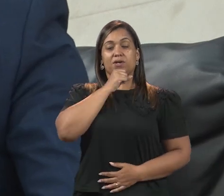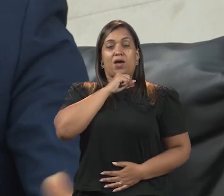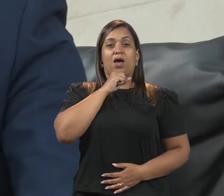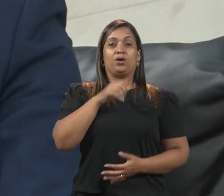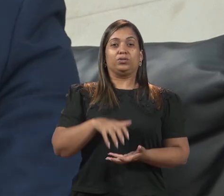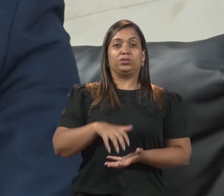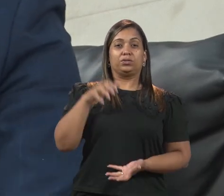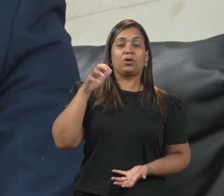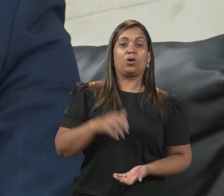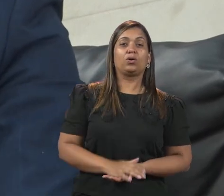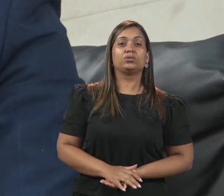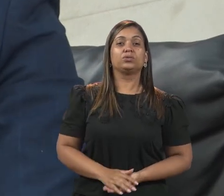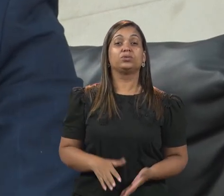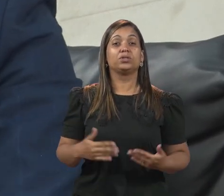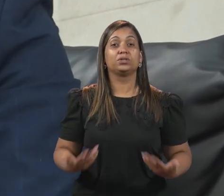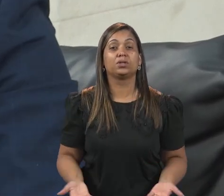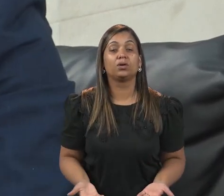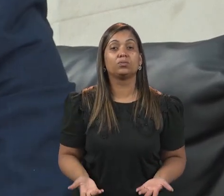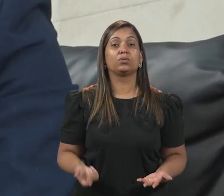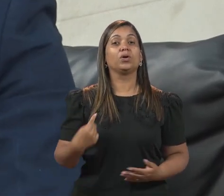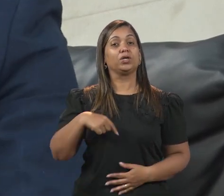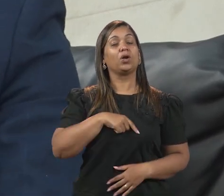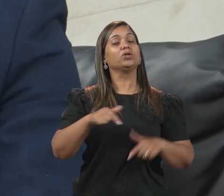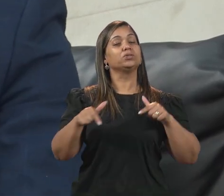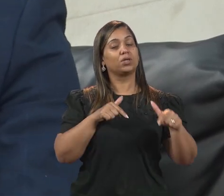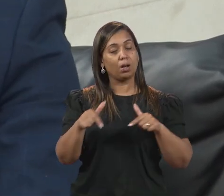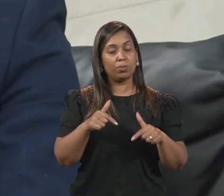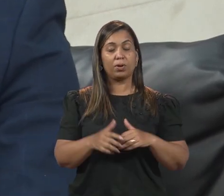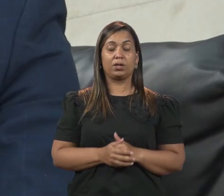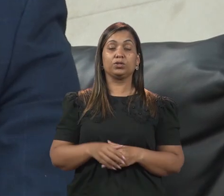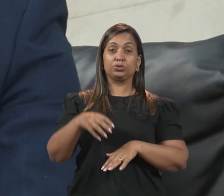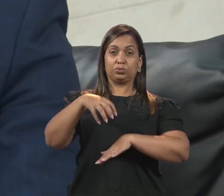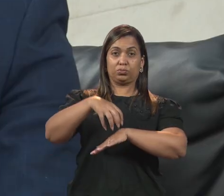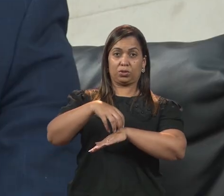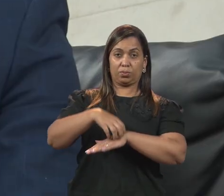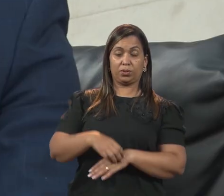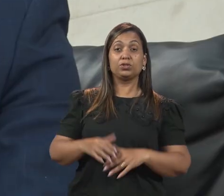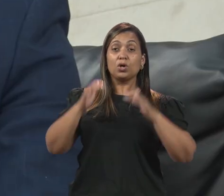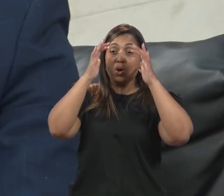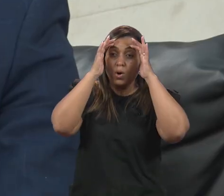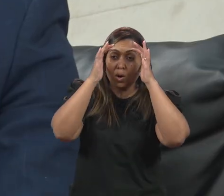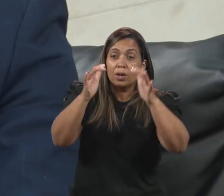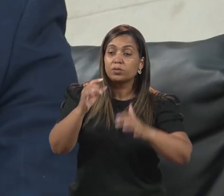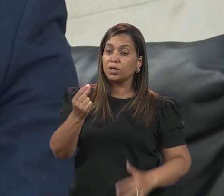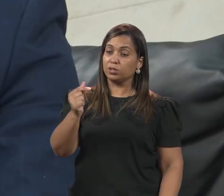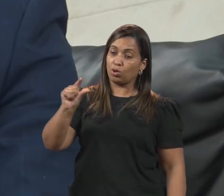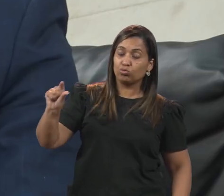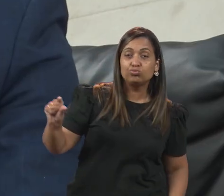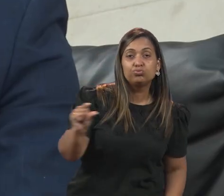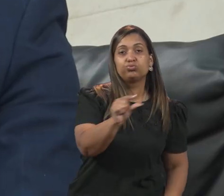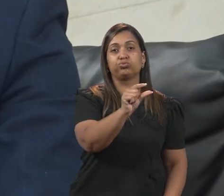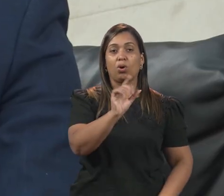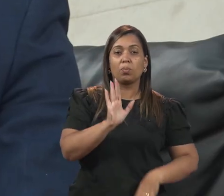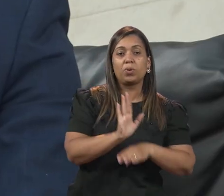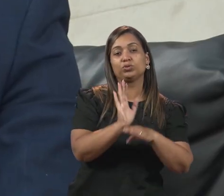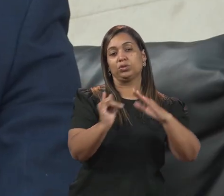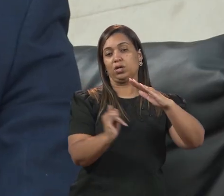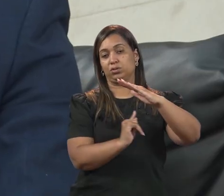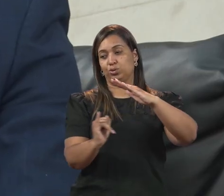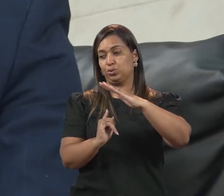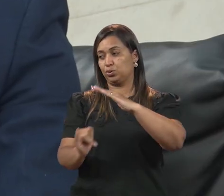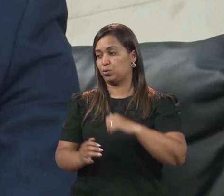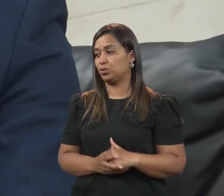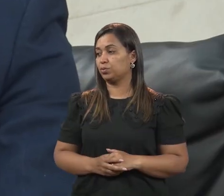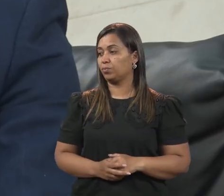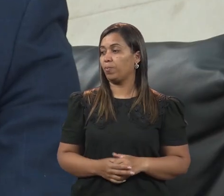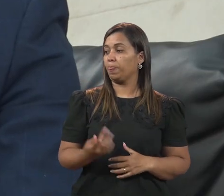idosos, né? Então, é assim que nós trabalhamos no nosso gabinete com respeito às emendas impositivas, entende?